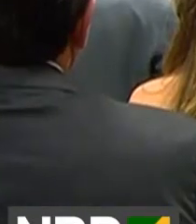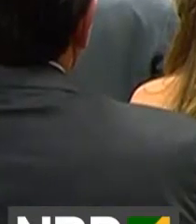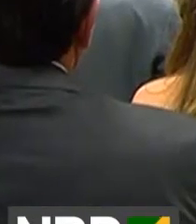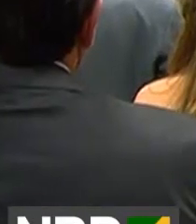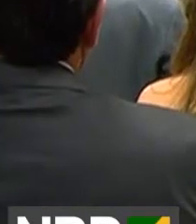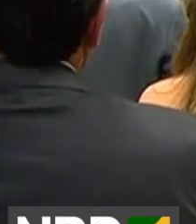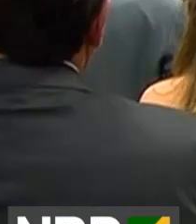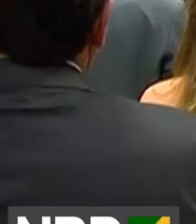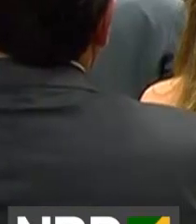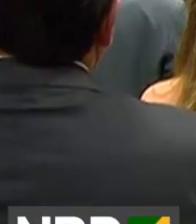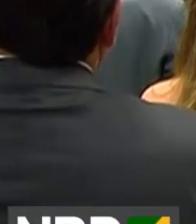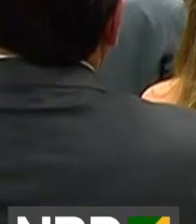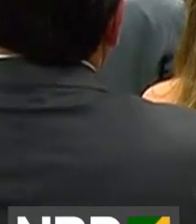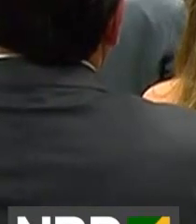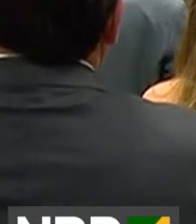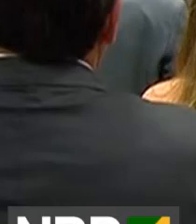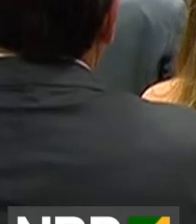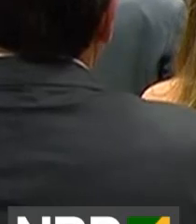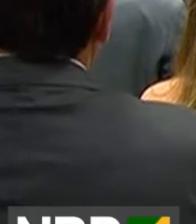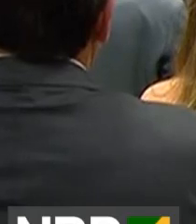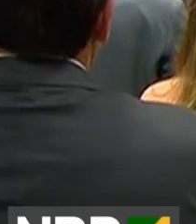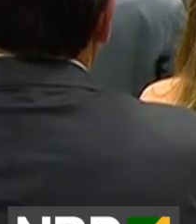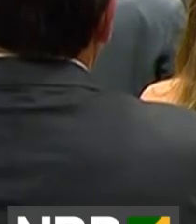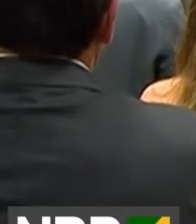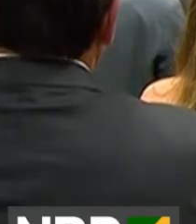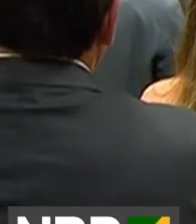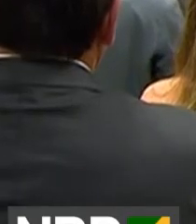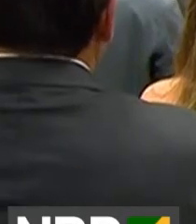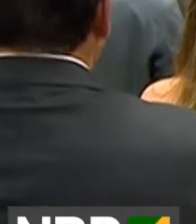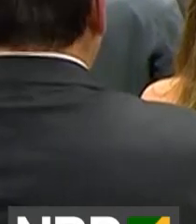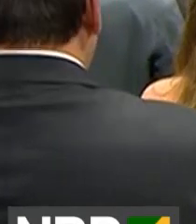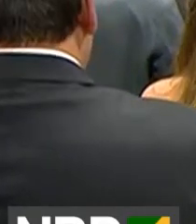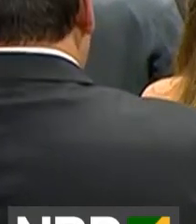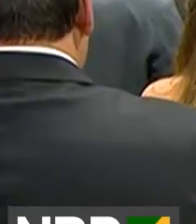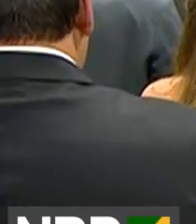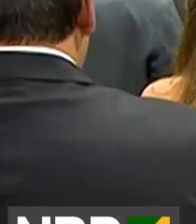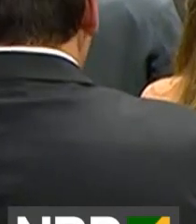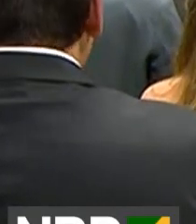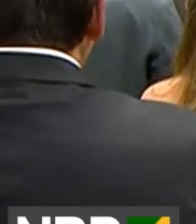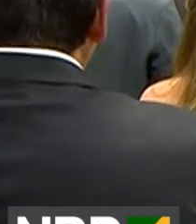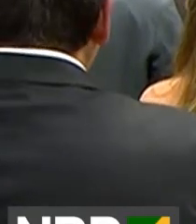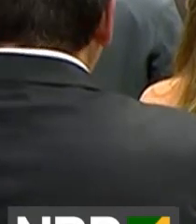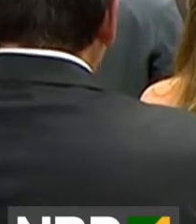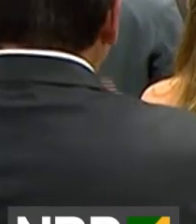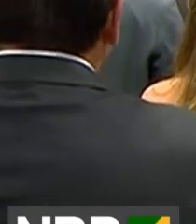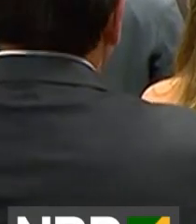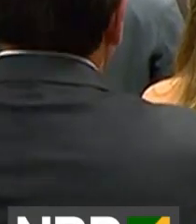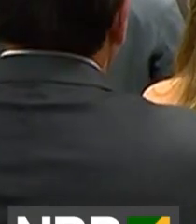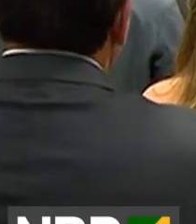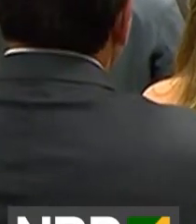Do presidente da Federação das Indústrias do Estado de São Paulo, Paulo Scaff.